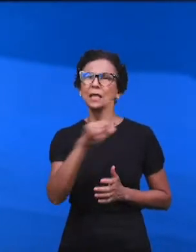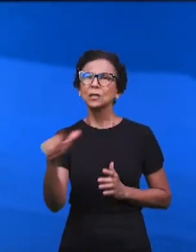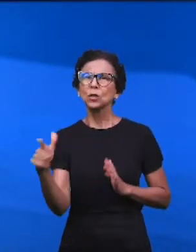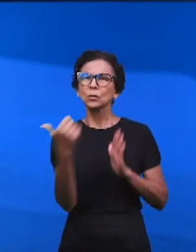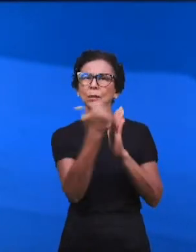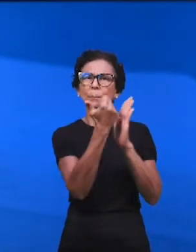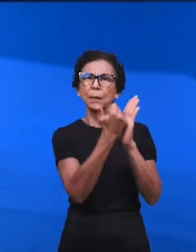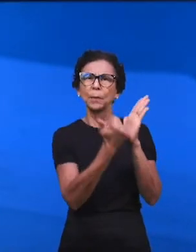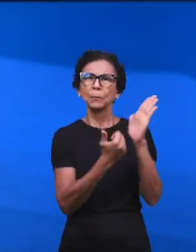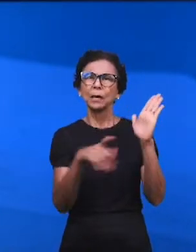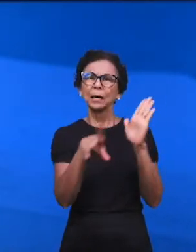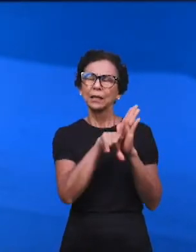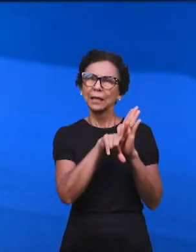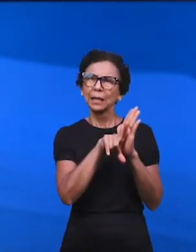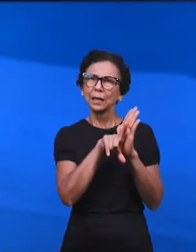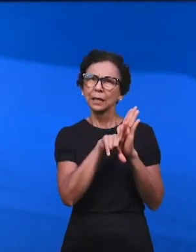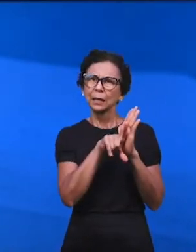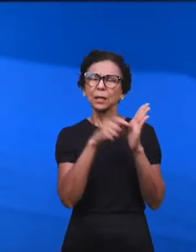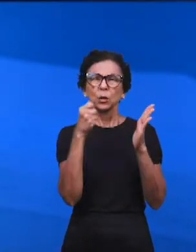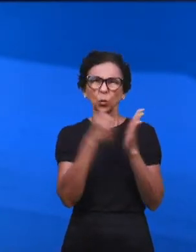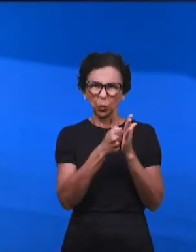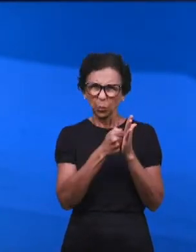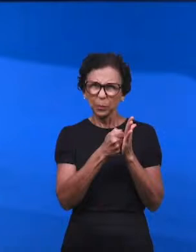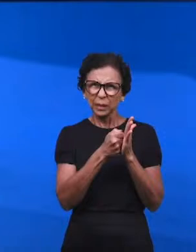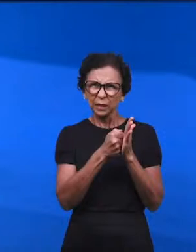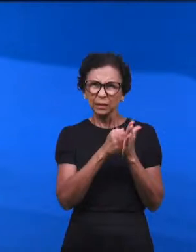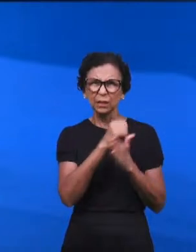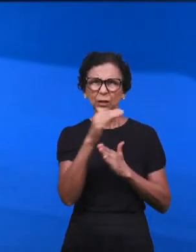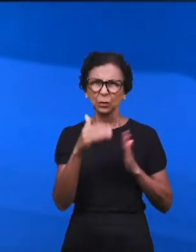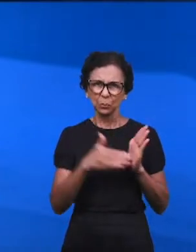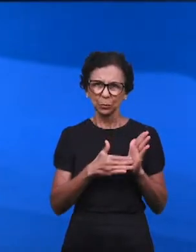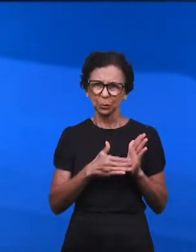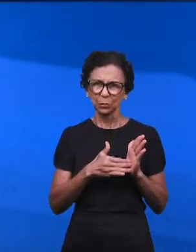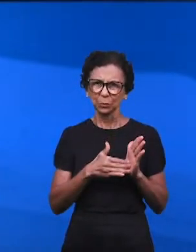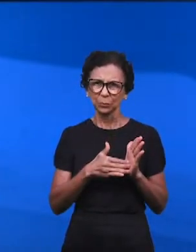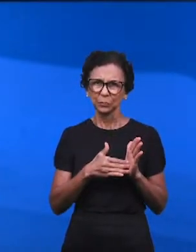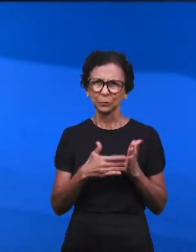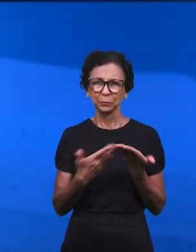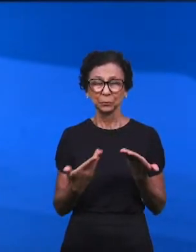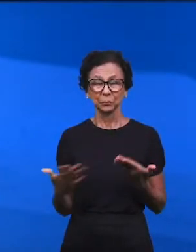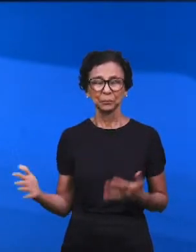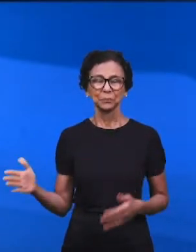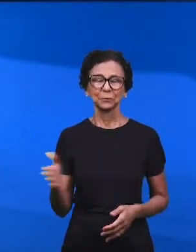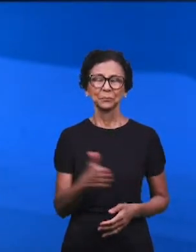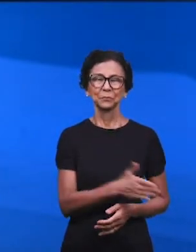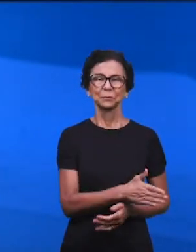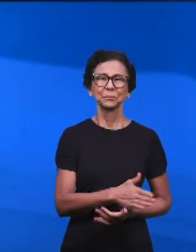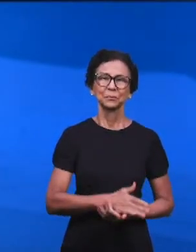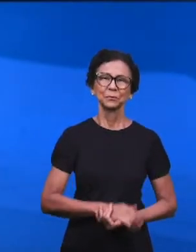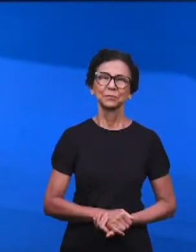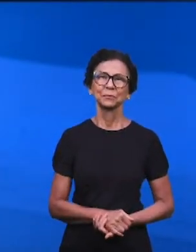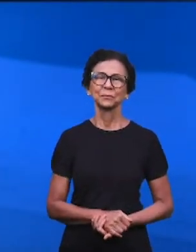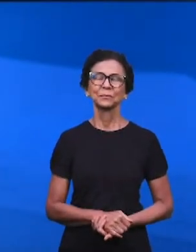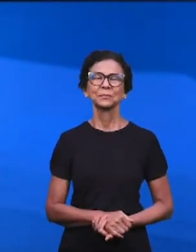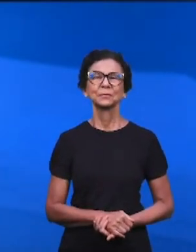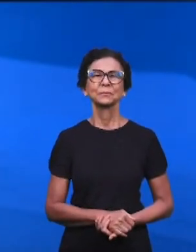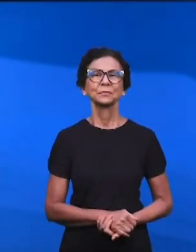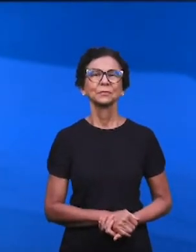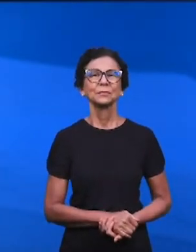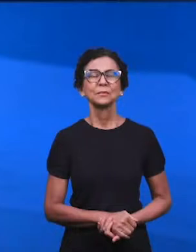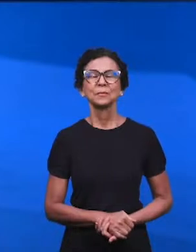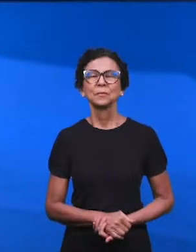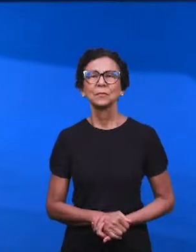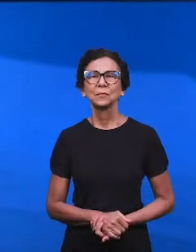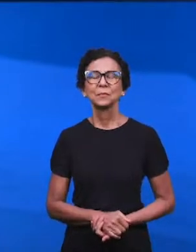quem vai responder é o nosso amado irmão obreiro da igreja de Caetité, o Patrick Teixeira. O Patrick faz parte também